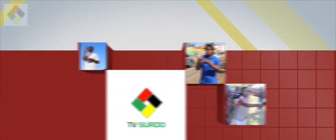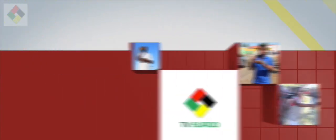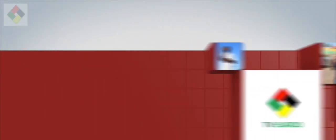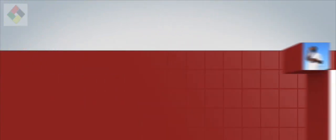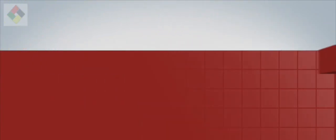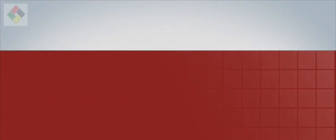A Sessão Surdos Moçambique.